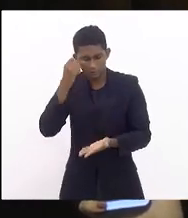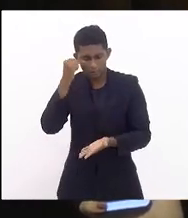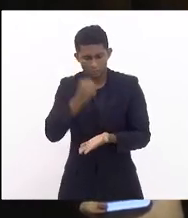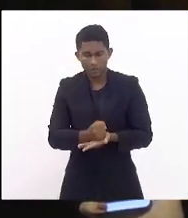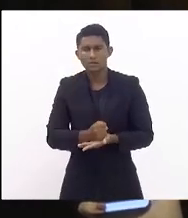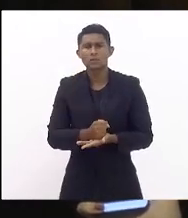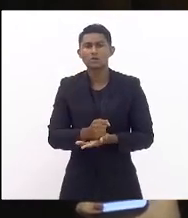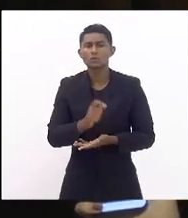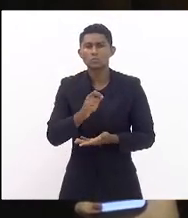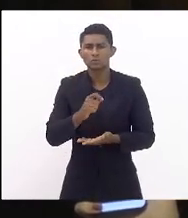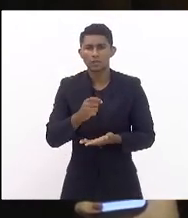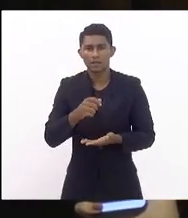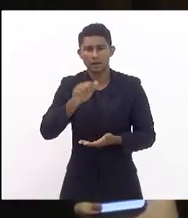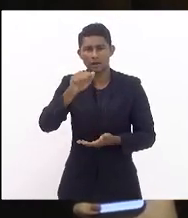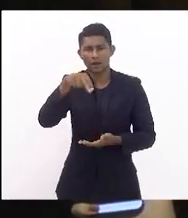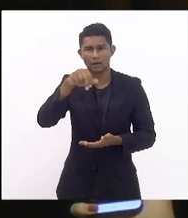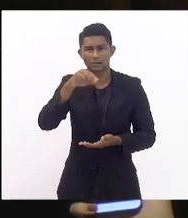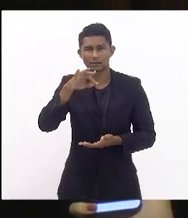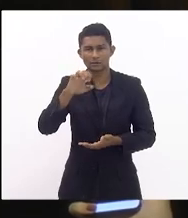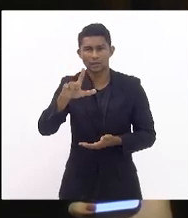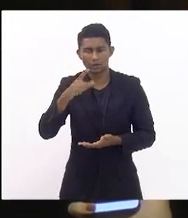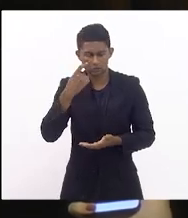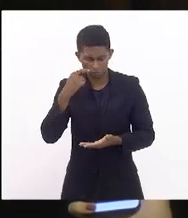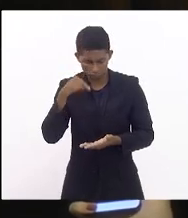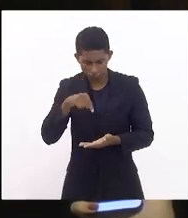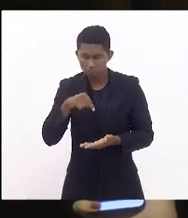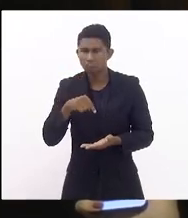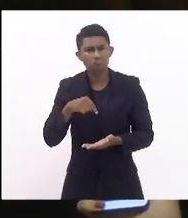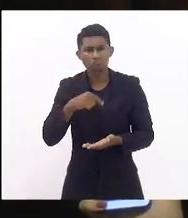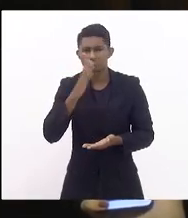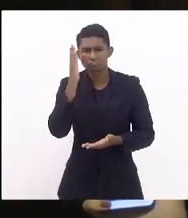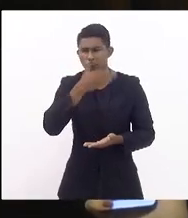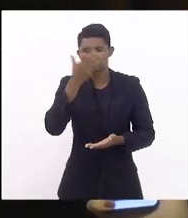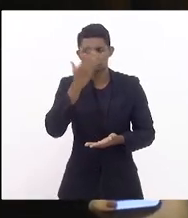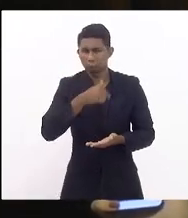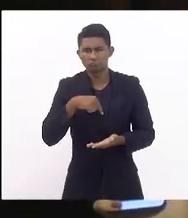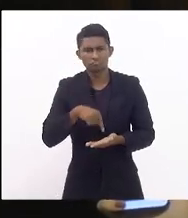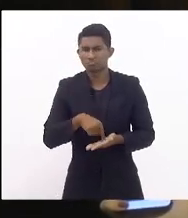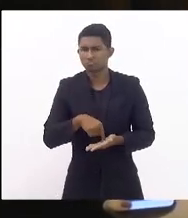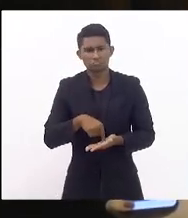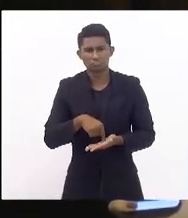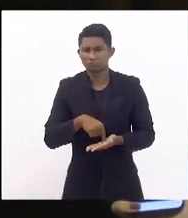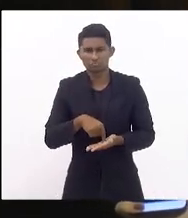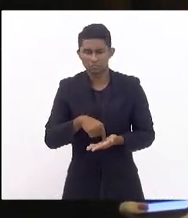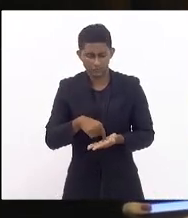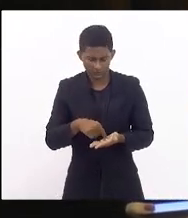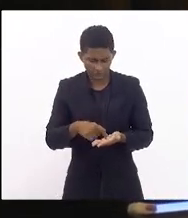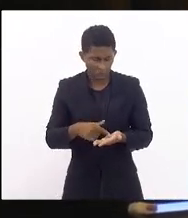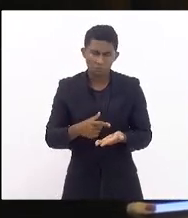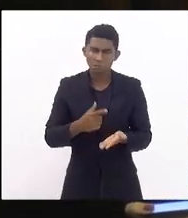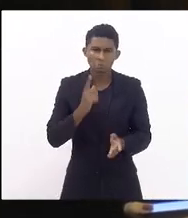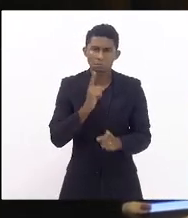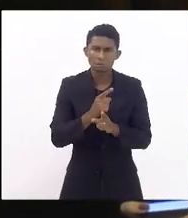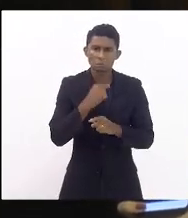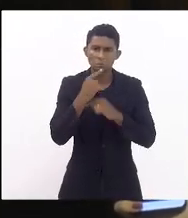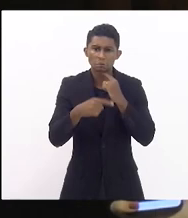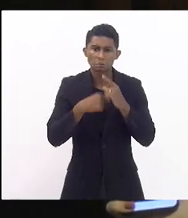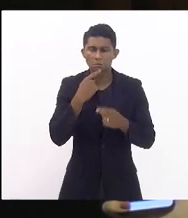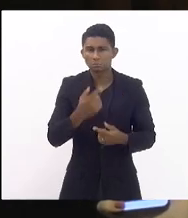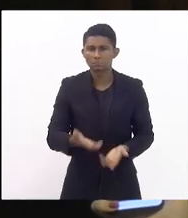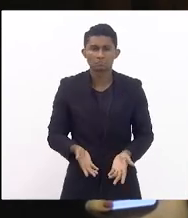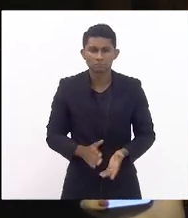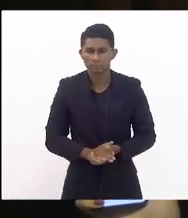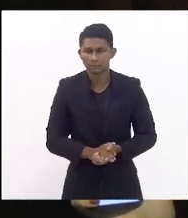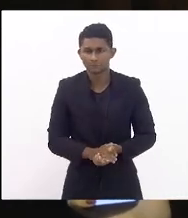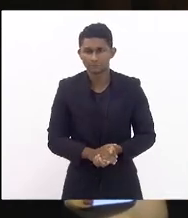pertinente da, se eu não me engano, da Anatel, não observei, pelo menos na estrutura externa, e como